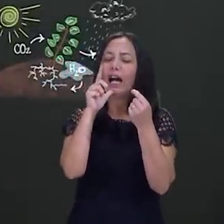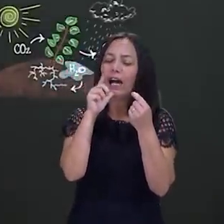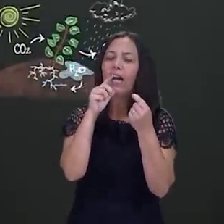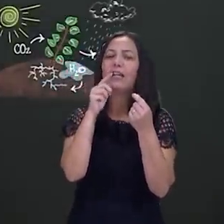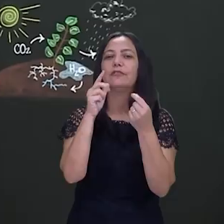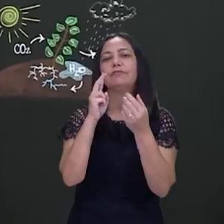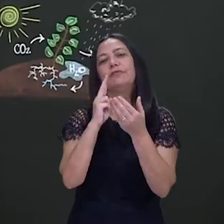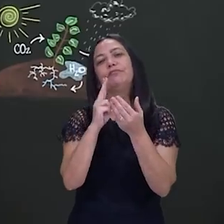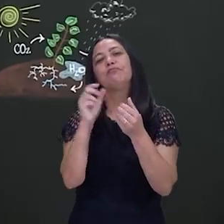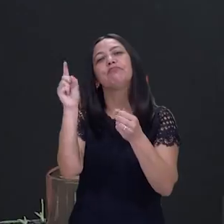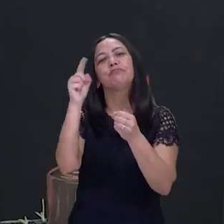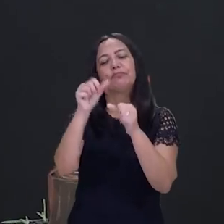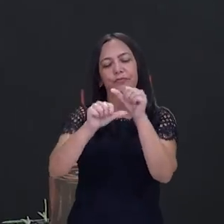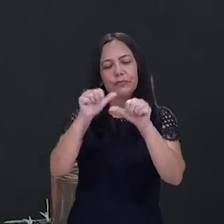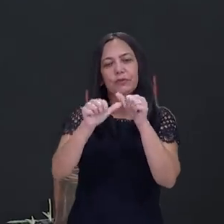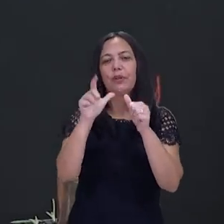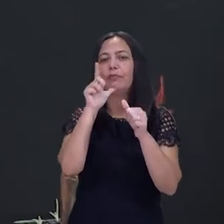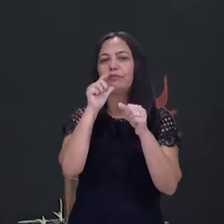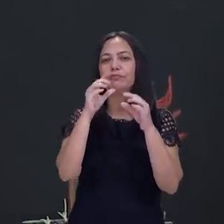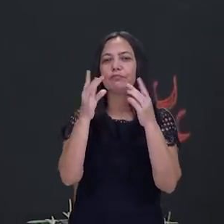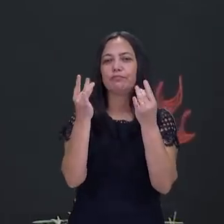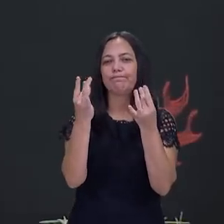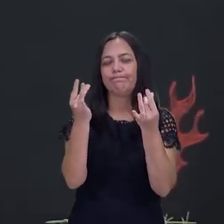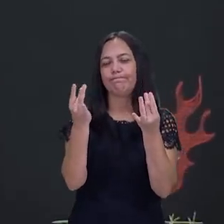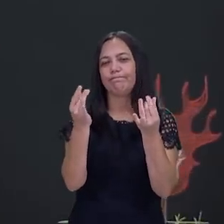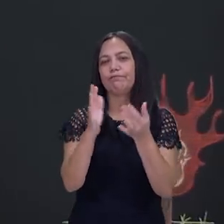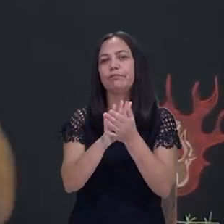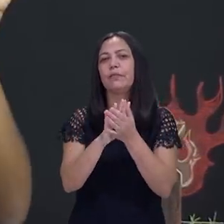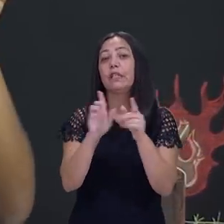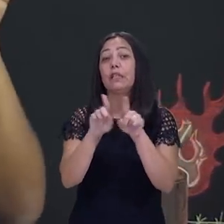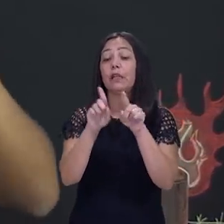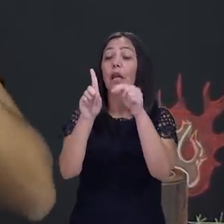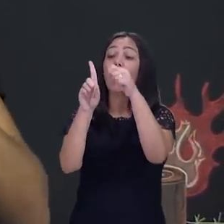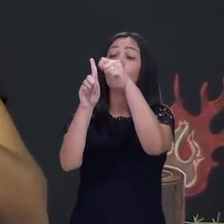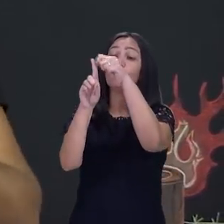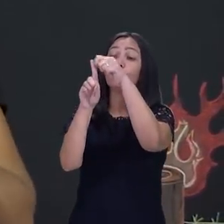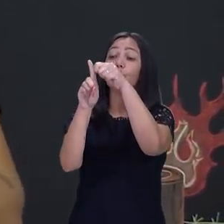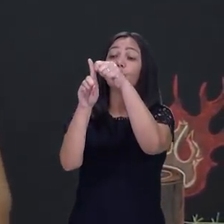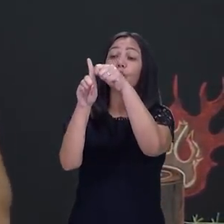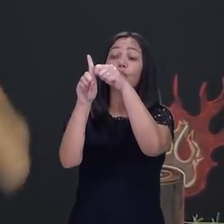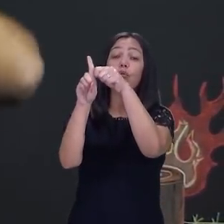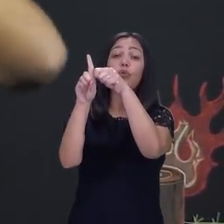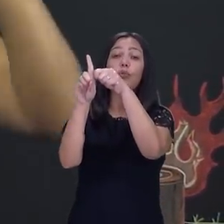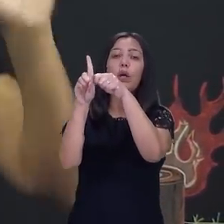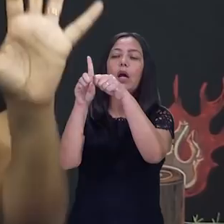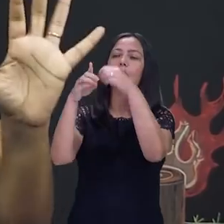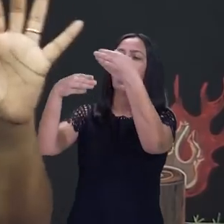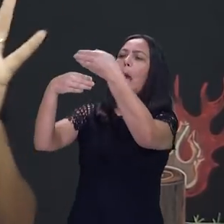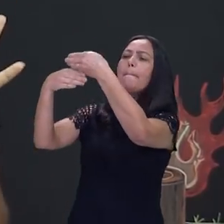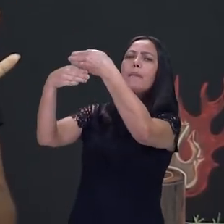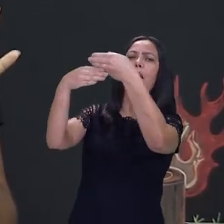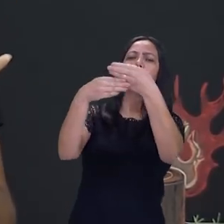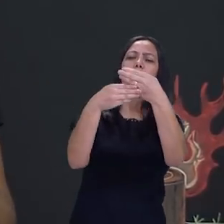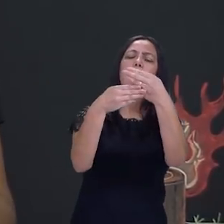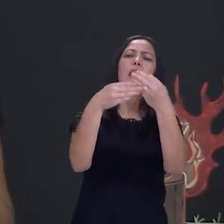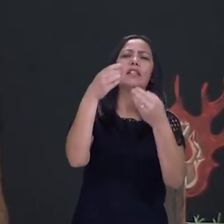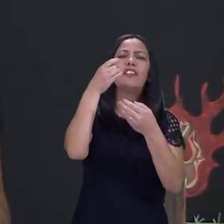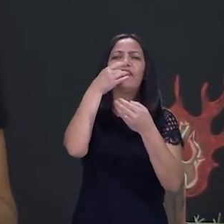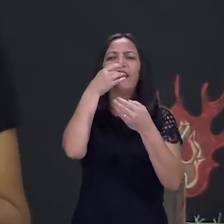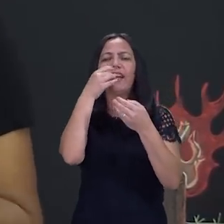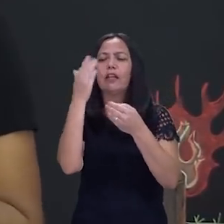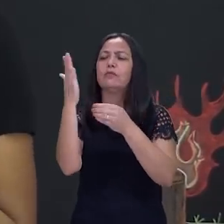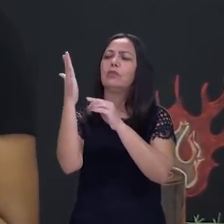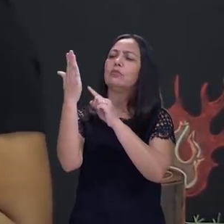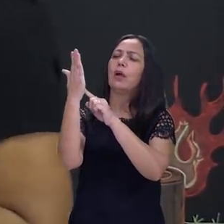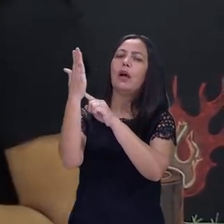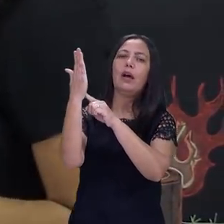ser líquido. A friagem, a baixa temperatura das superfícies, parede, espelho, vidro, faz